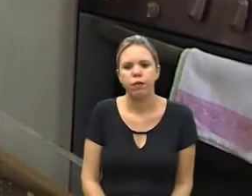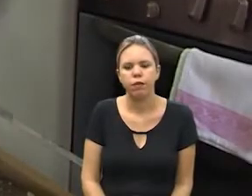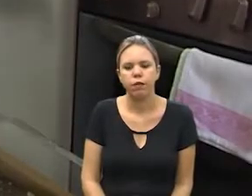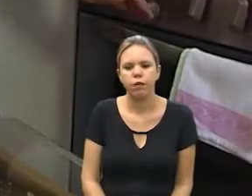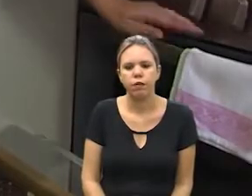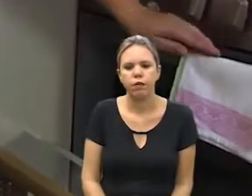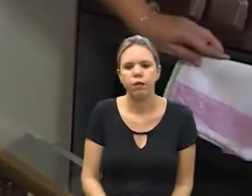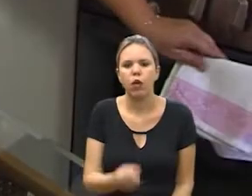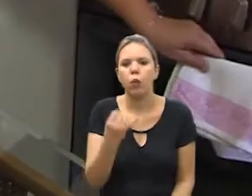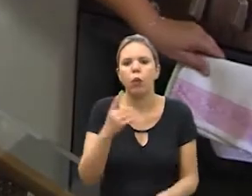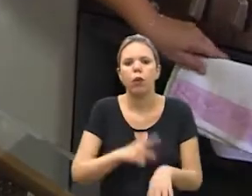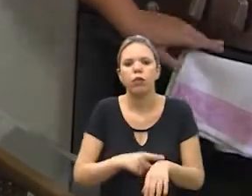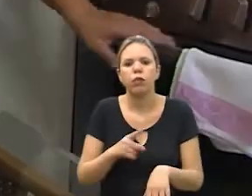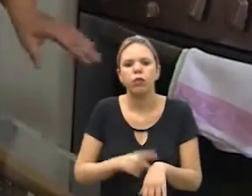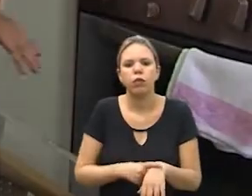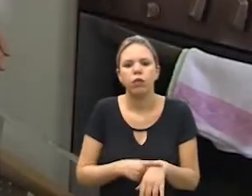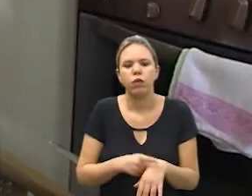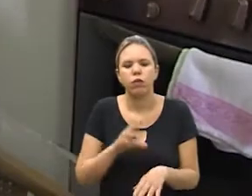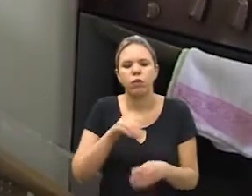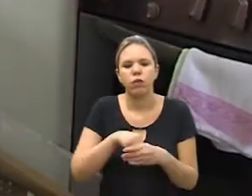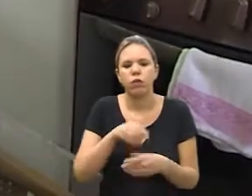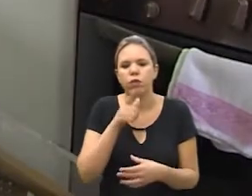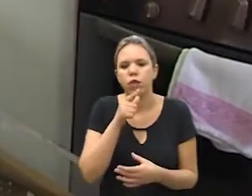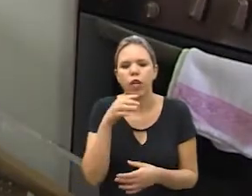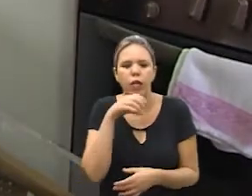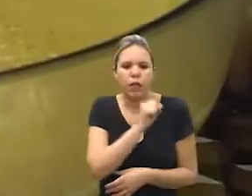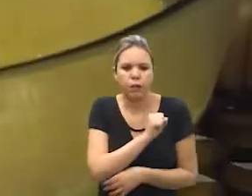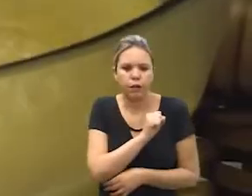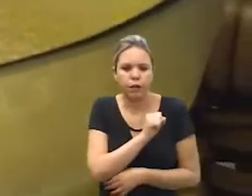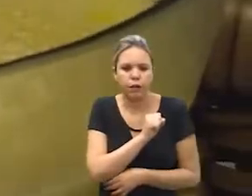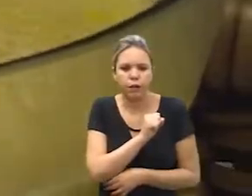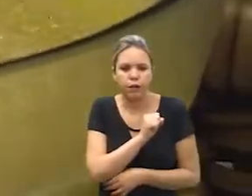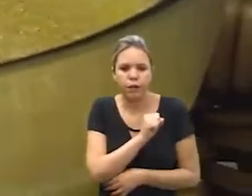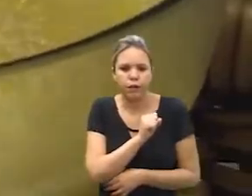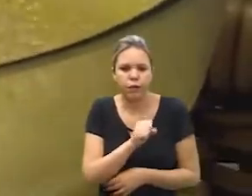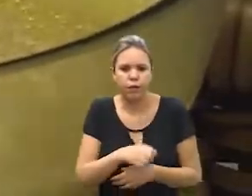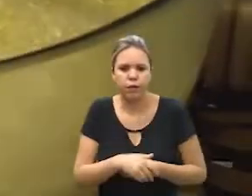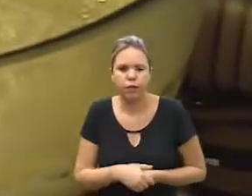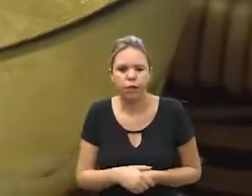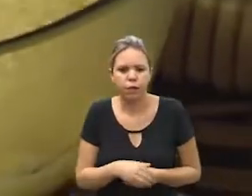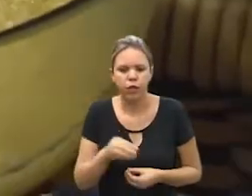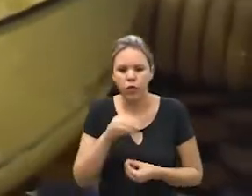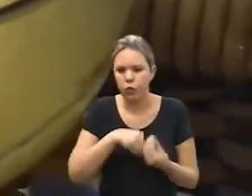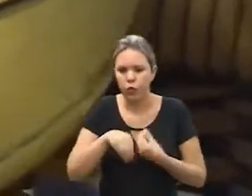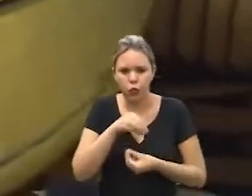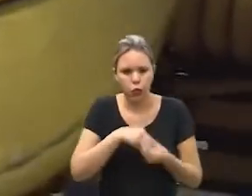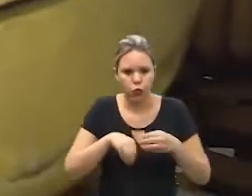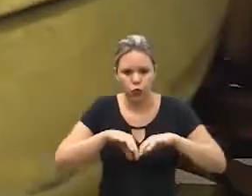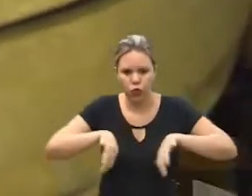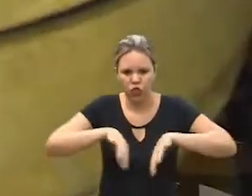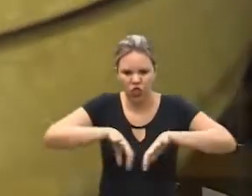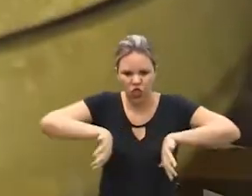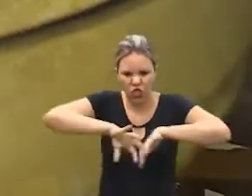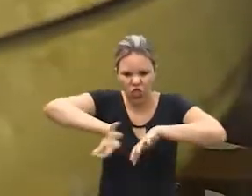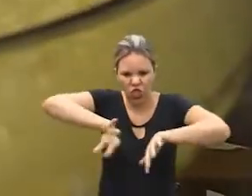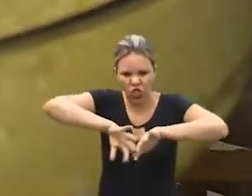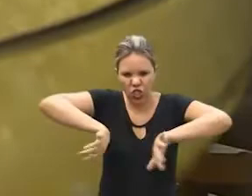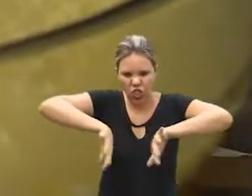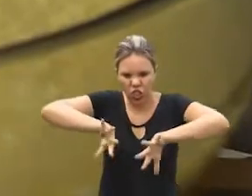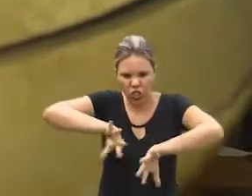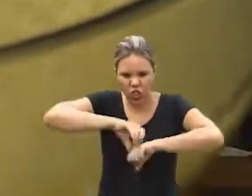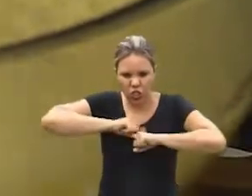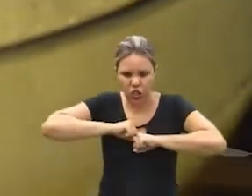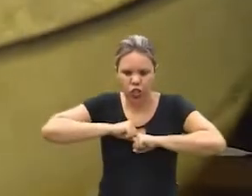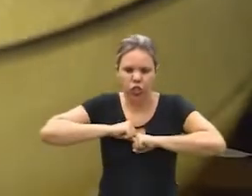E aí vai quanto tempo nessa hidratação? É rapidinho. Você vai ver, ele absorve rápido. Mexe com o garfo pra ir soltando, pra ir agregando sal,